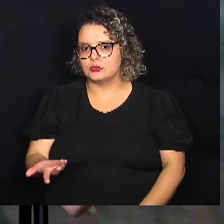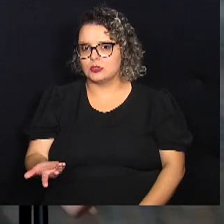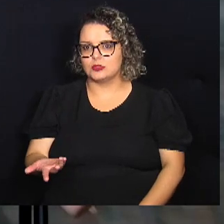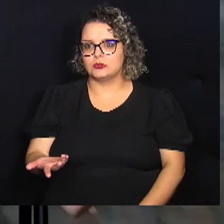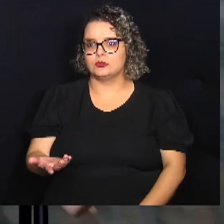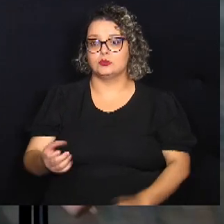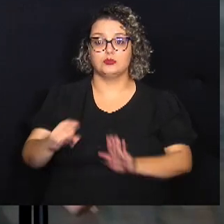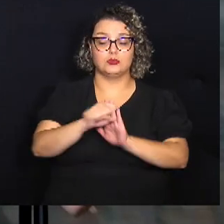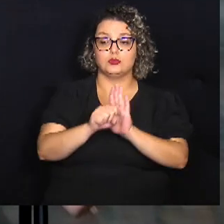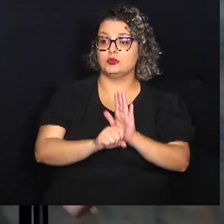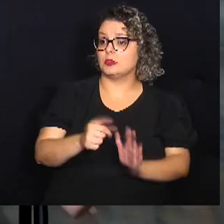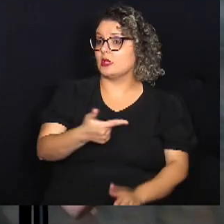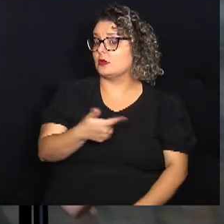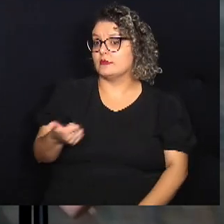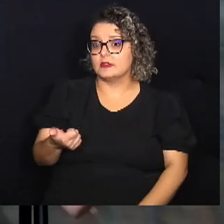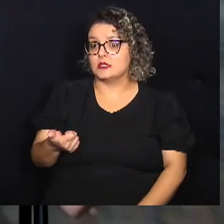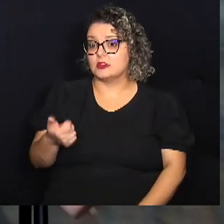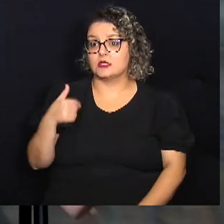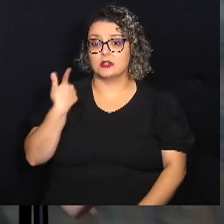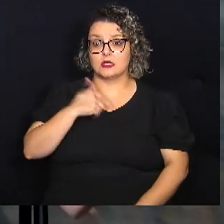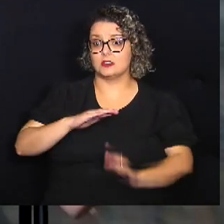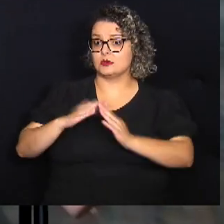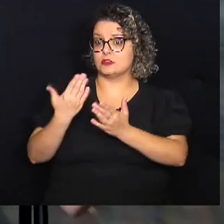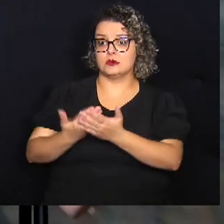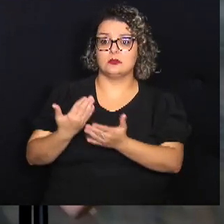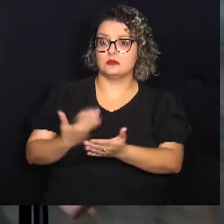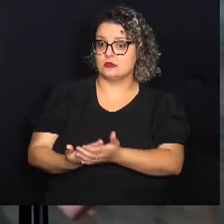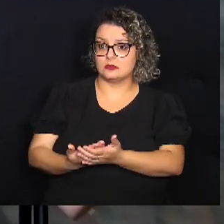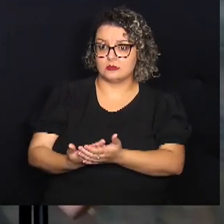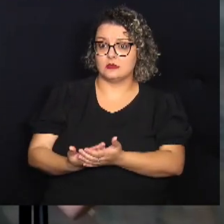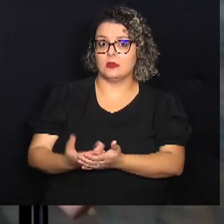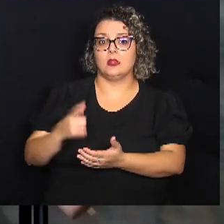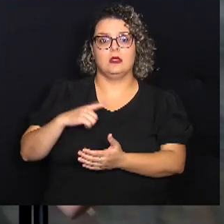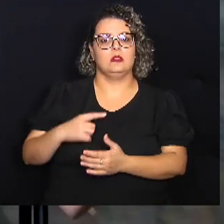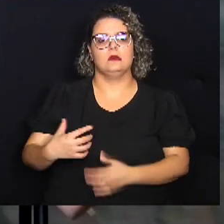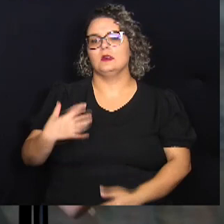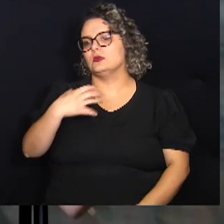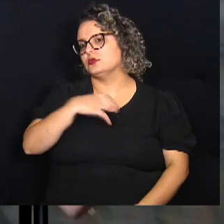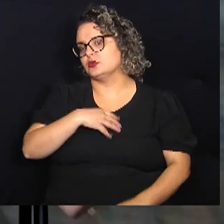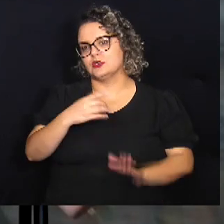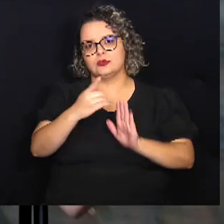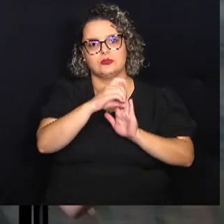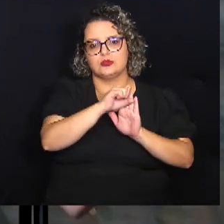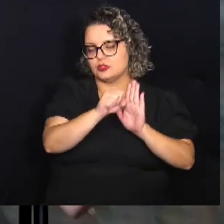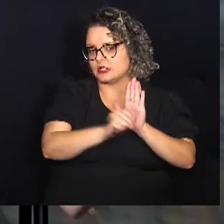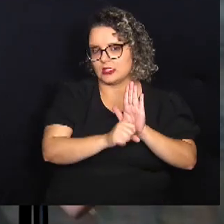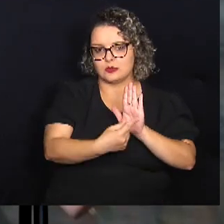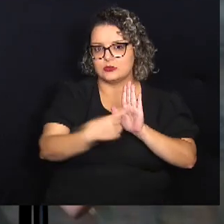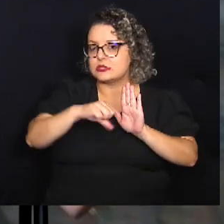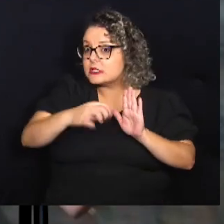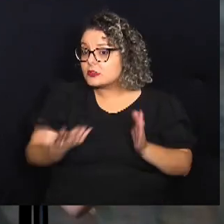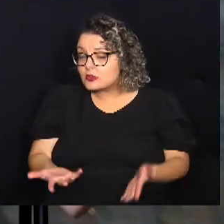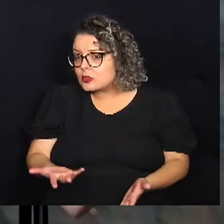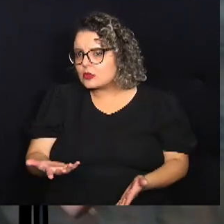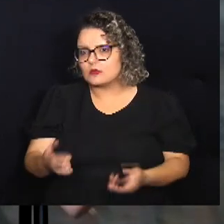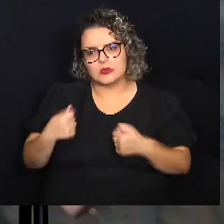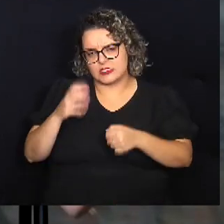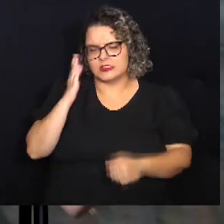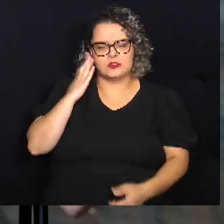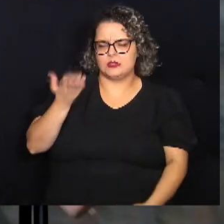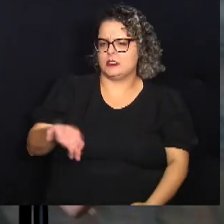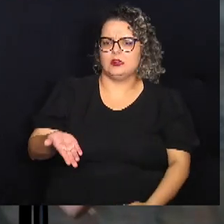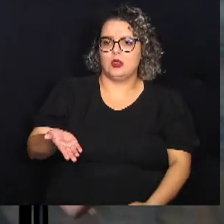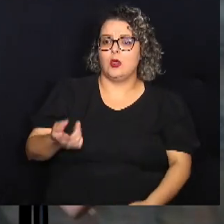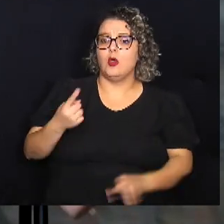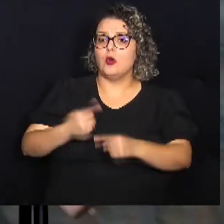século XXI e as nossas escolas ainda têm o mesmo formato do século XIX. Por que eu vou